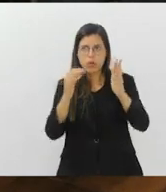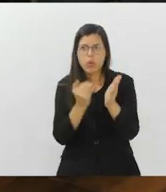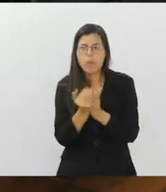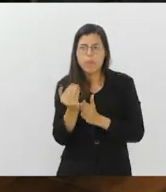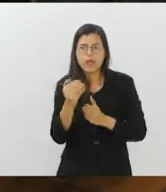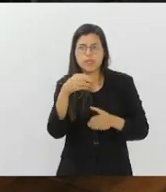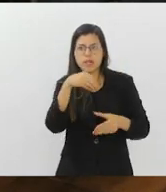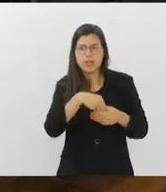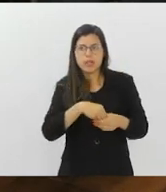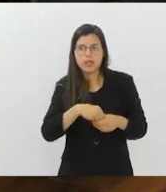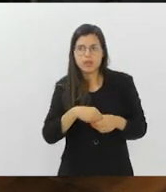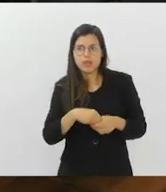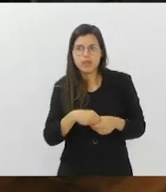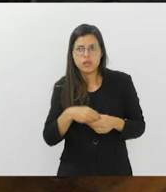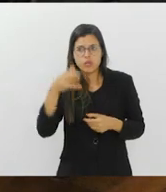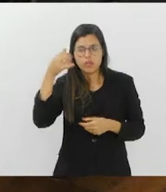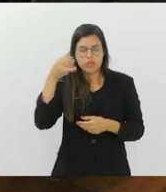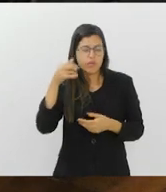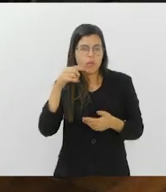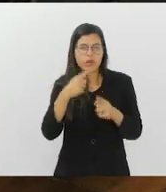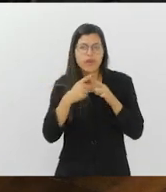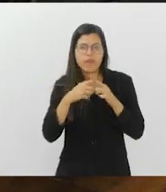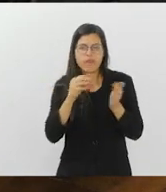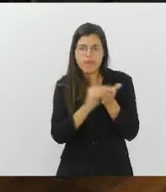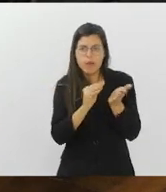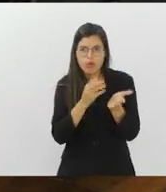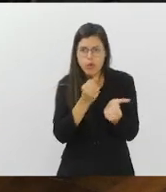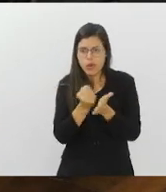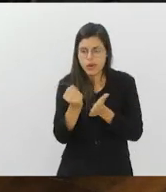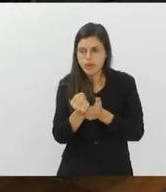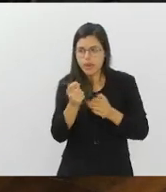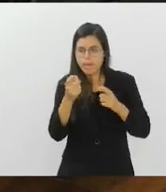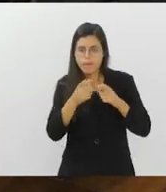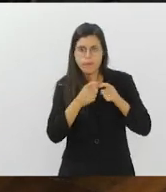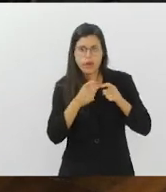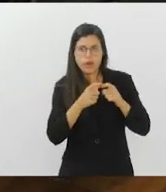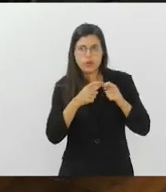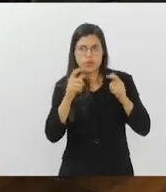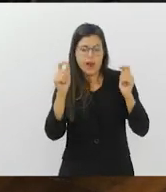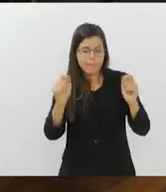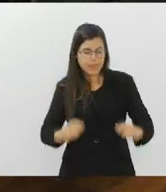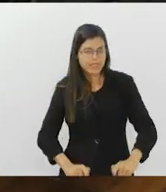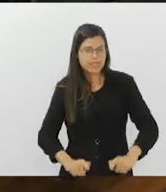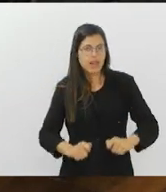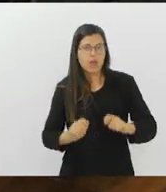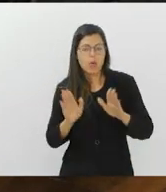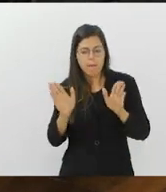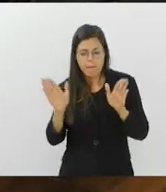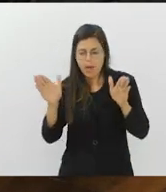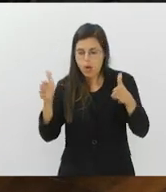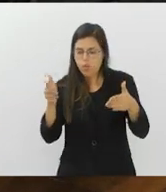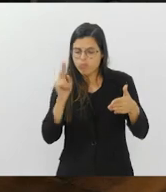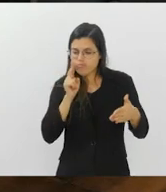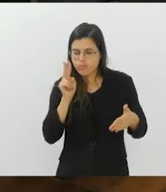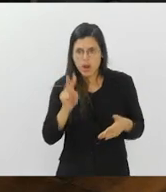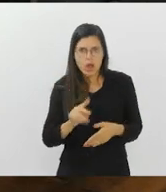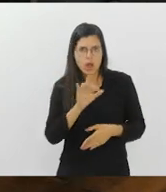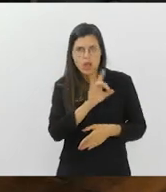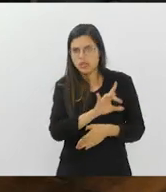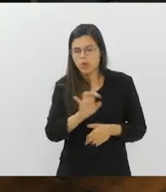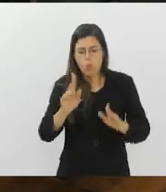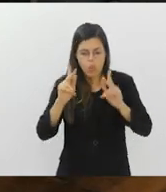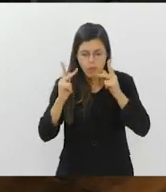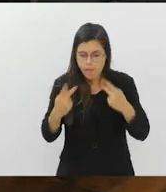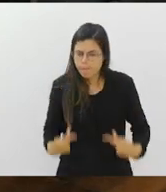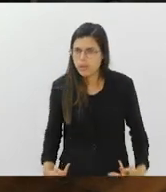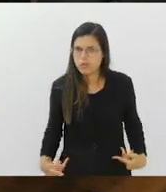não contratar médicos capacitados para olhar cada indivíduo como um ser humano, entendeu? Que tem cada